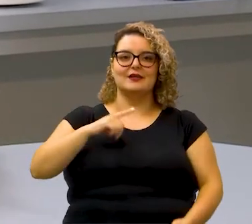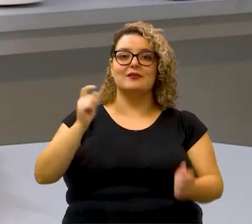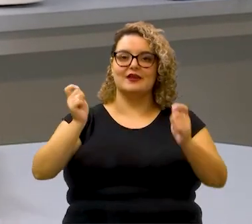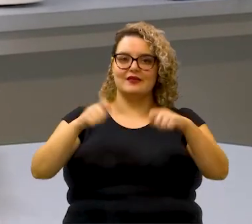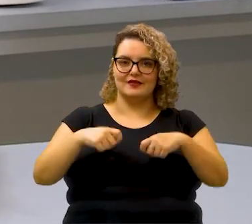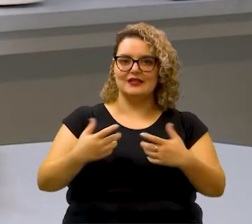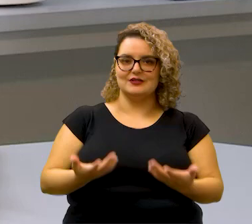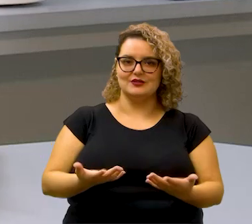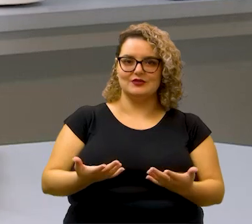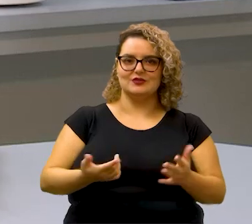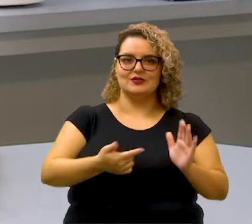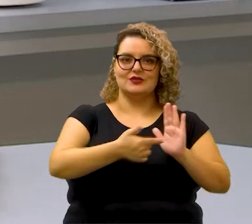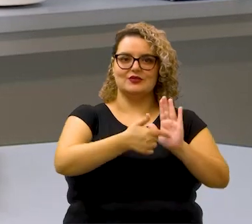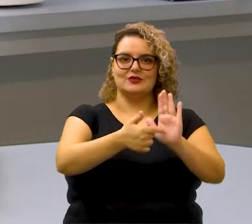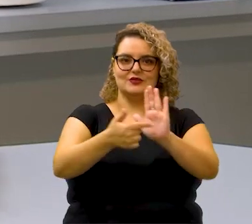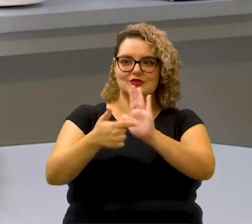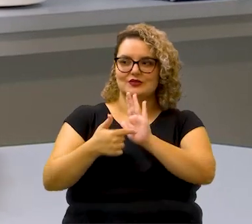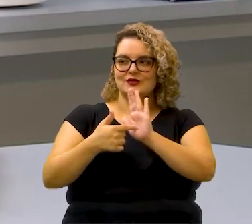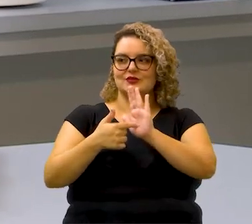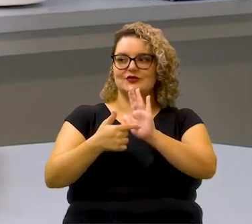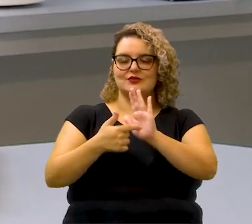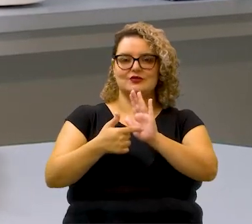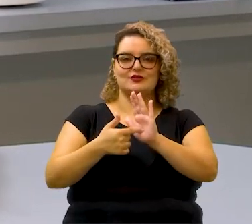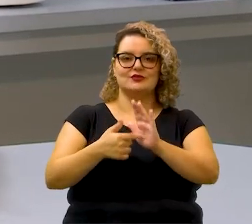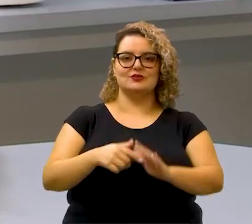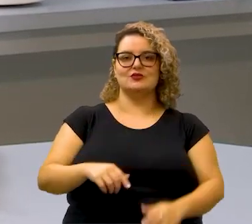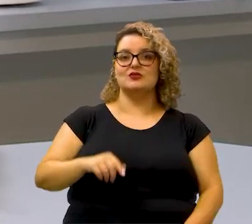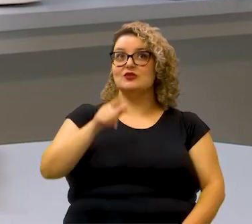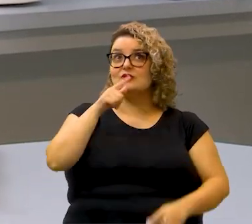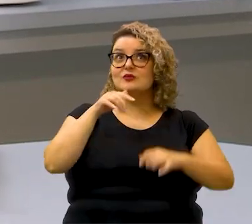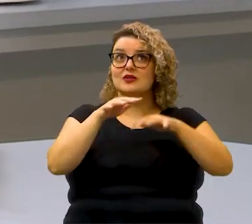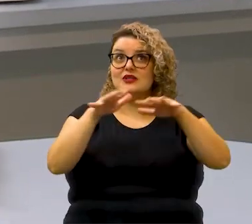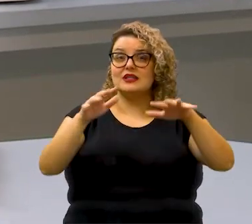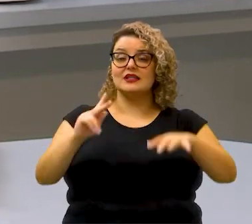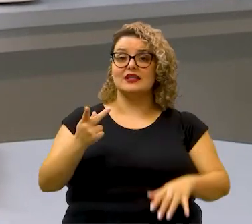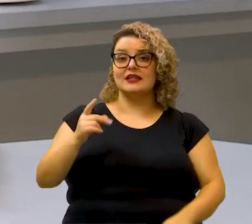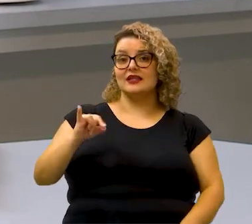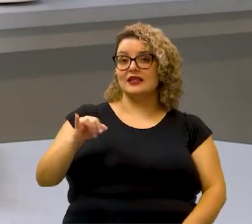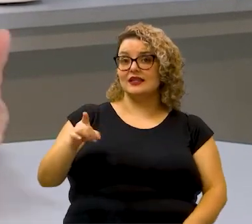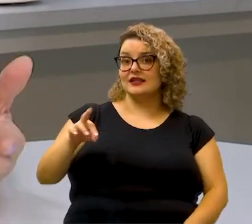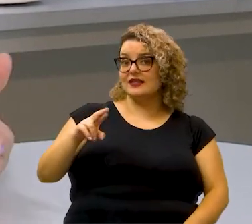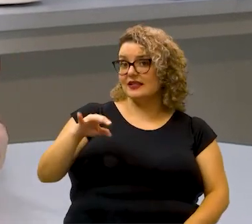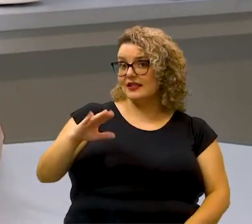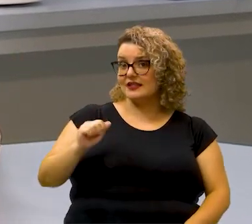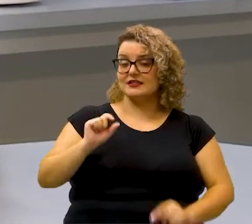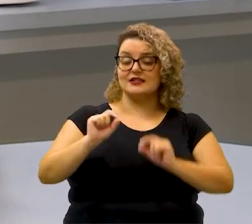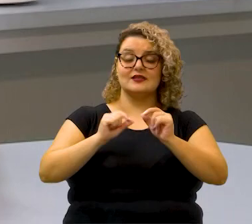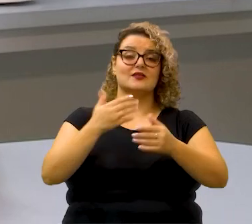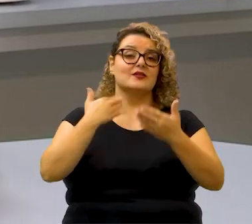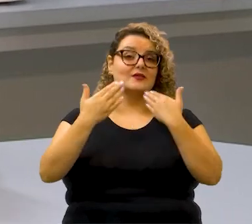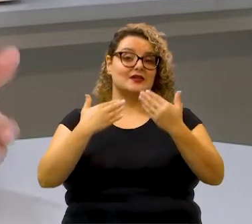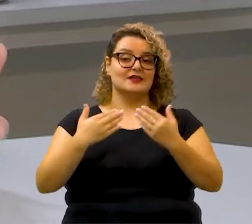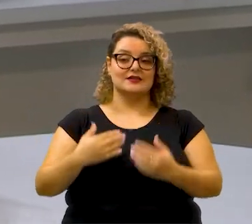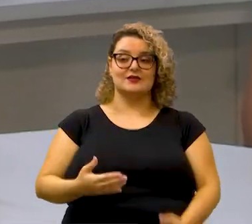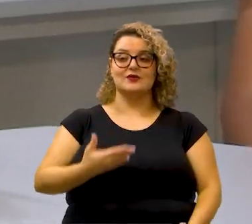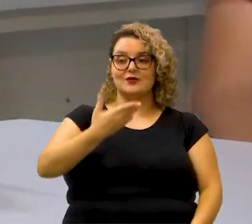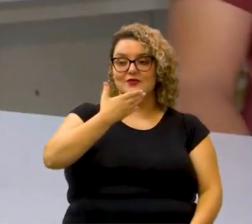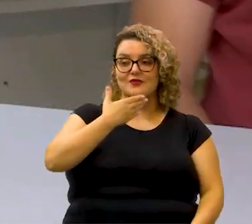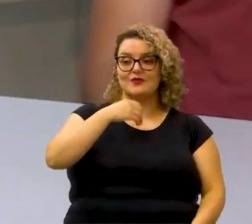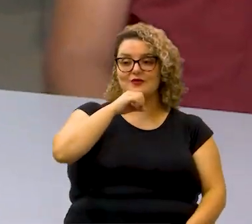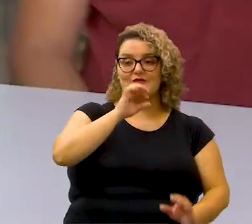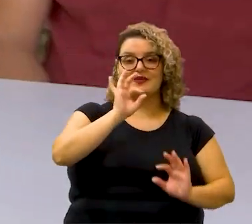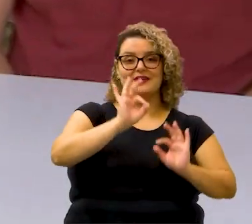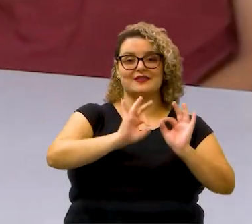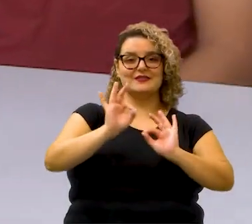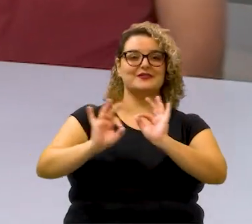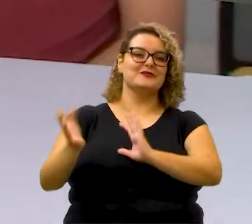uma eficiência na questão de demonstração de dados, de umidade, de condições hídricas. E quem vai falar com a gente hoje são os